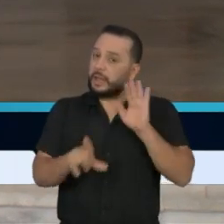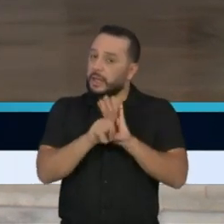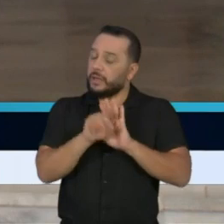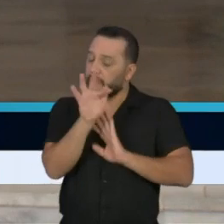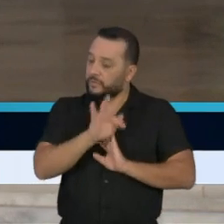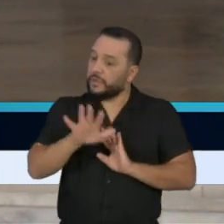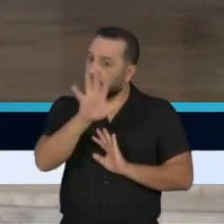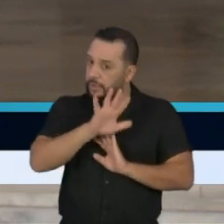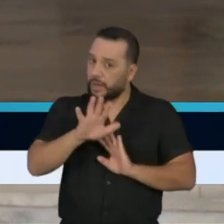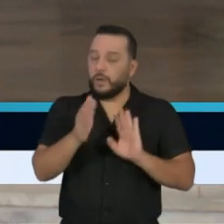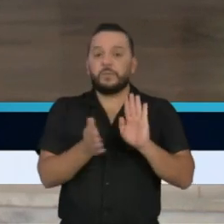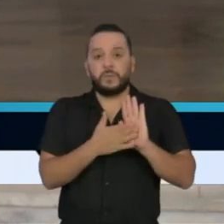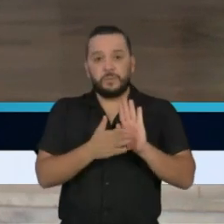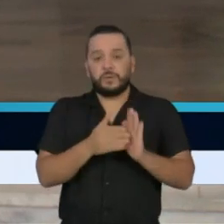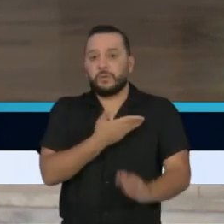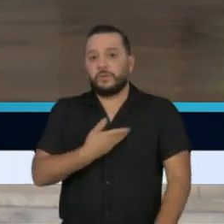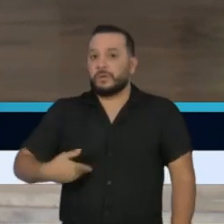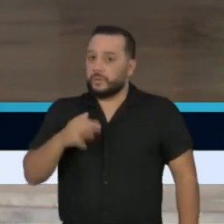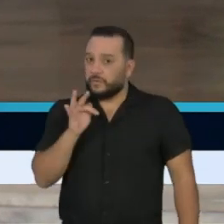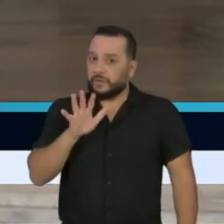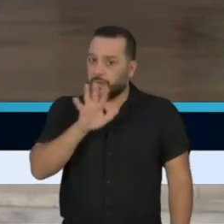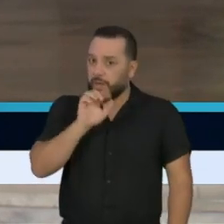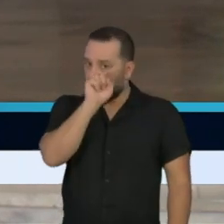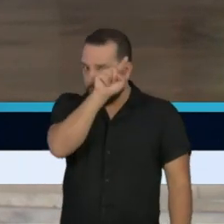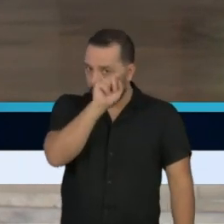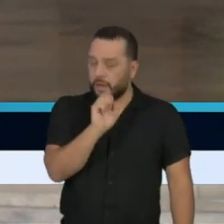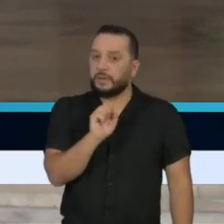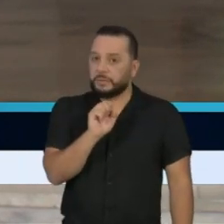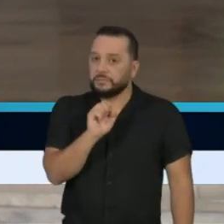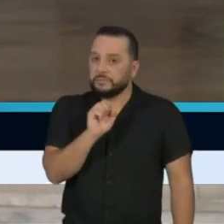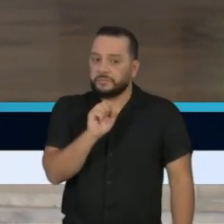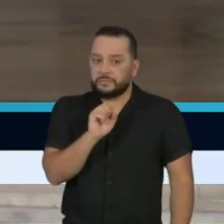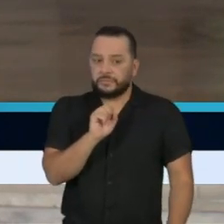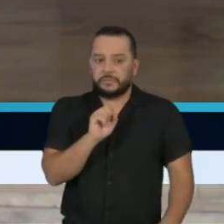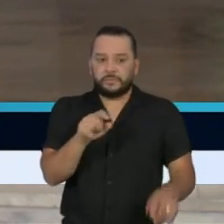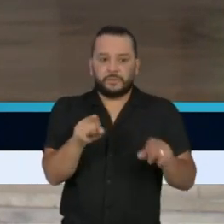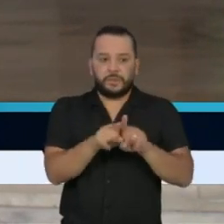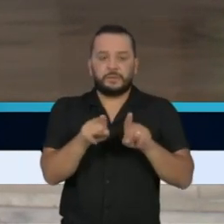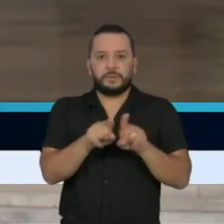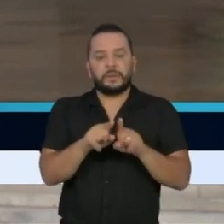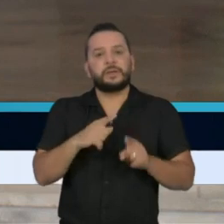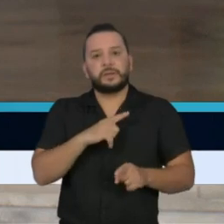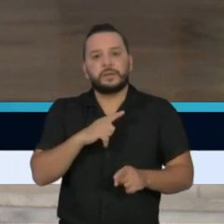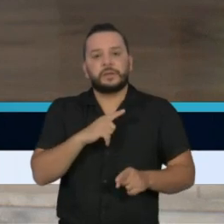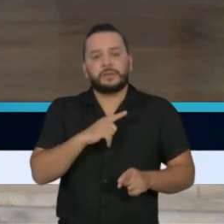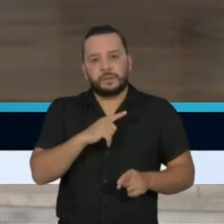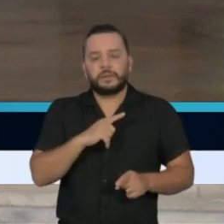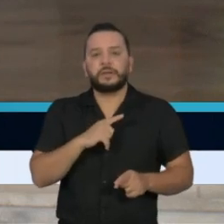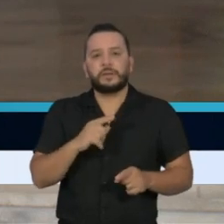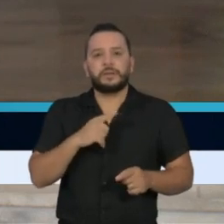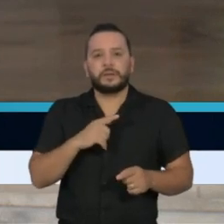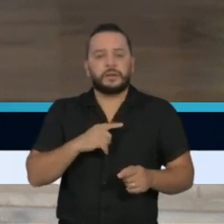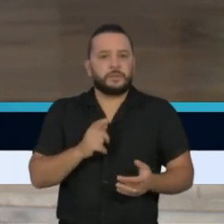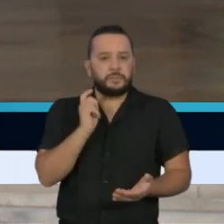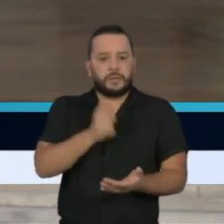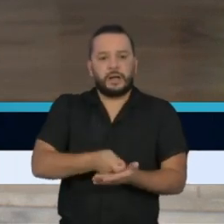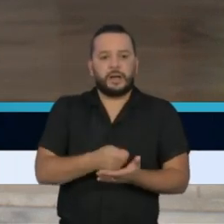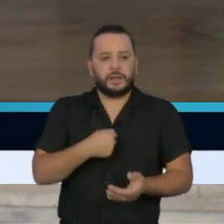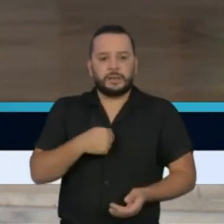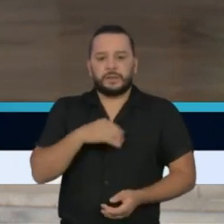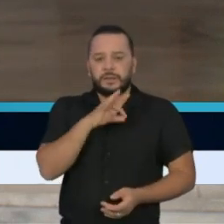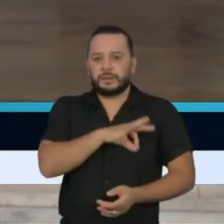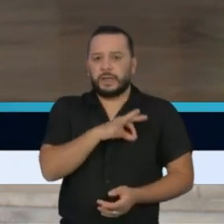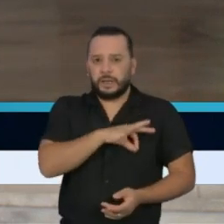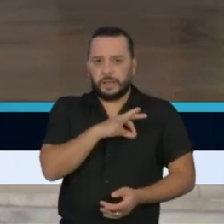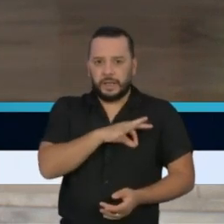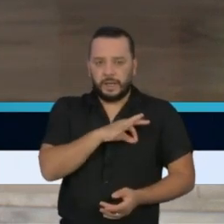ser proposta pelo governo federal. O que cabe ao Estado foi feito, que é o não pagamento de promoção, suspensão da